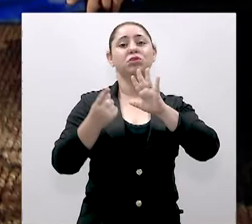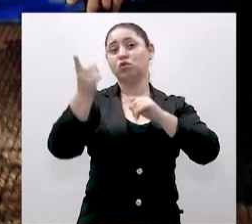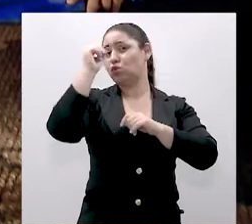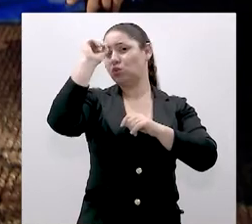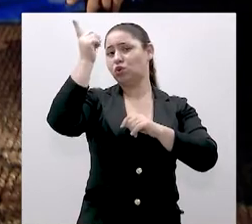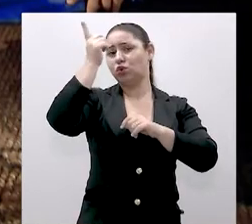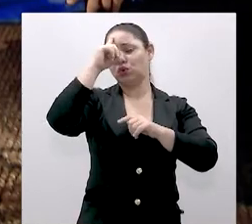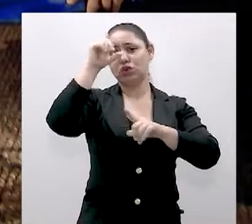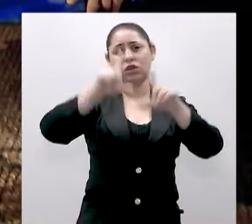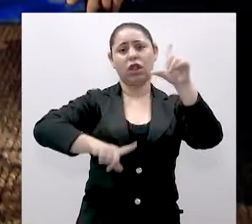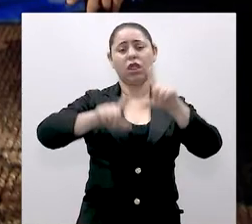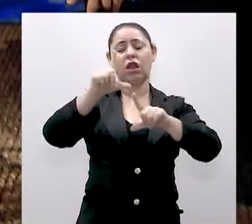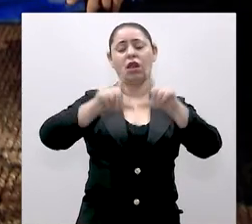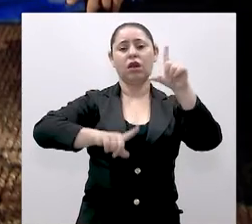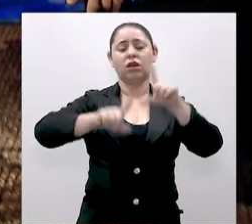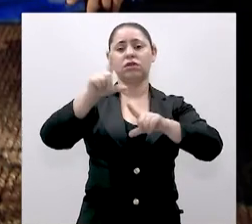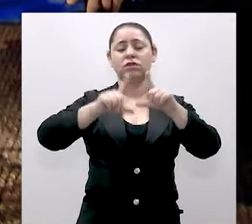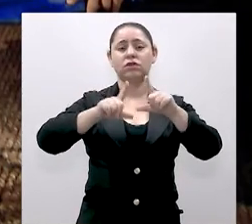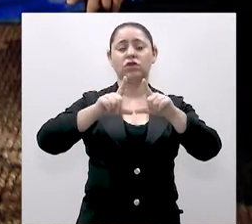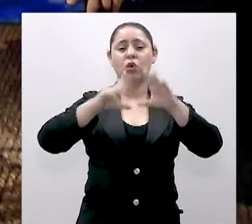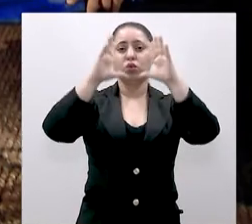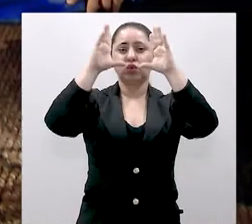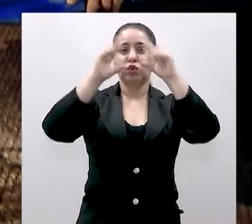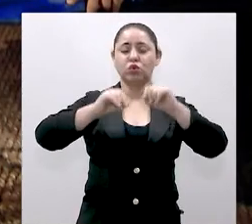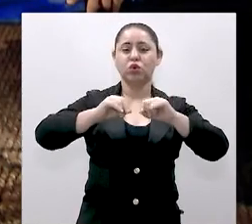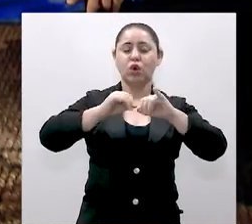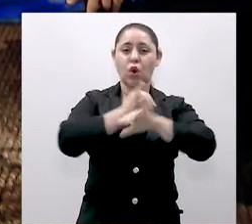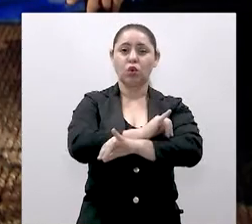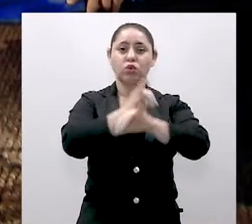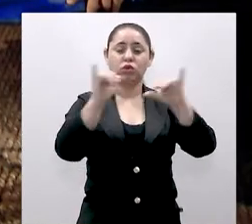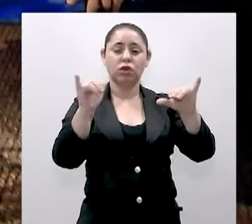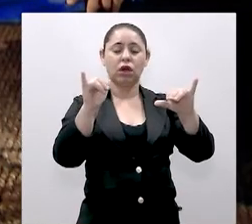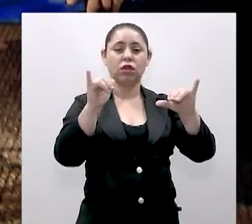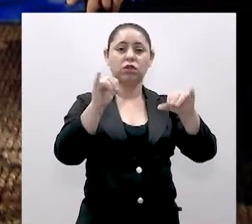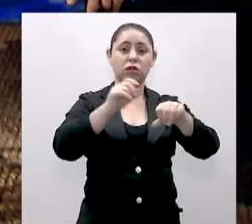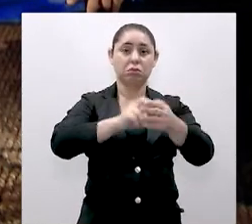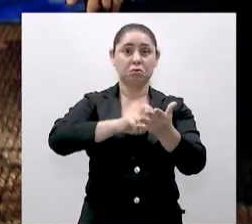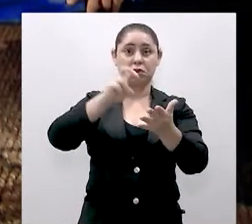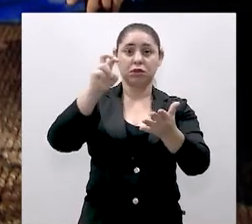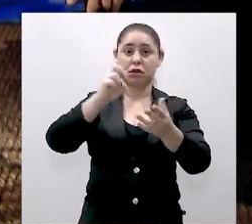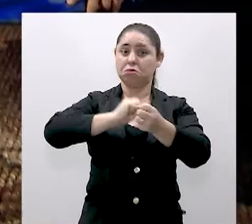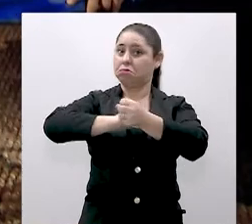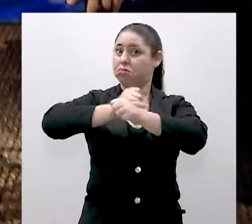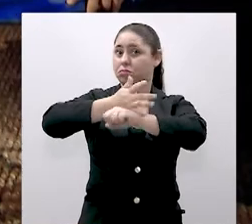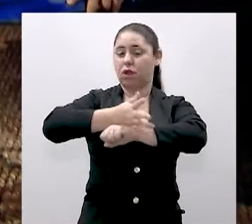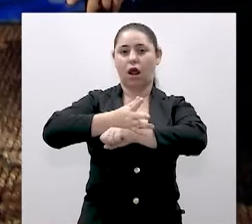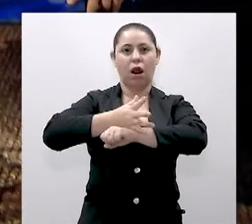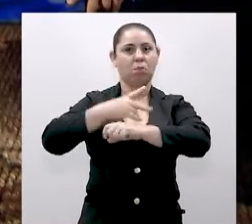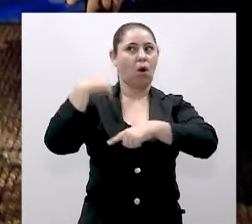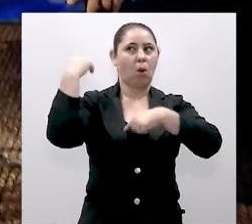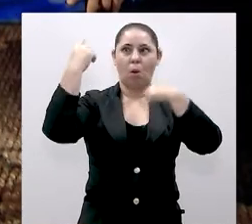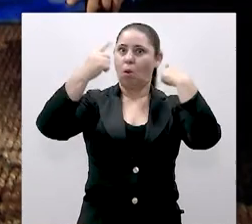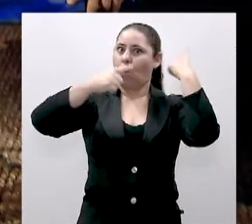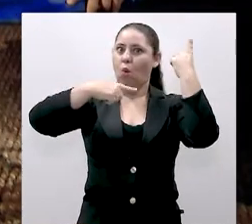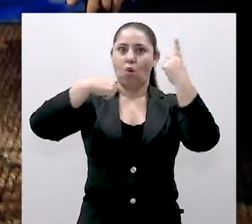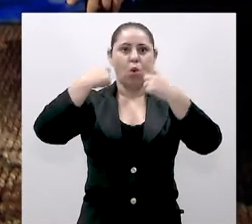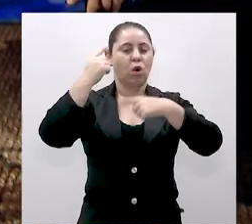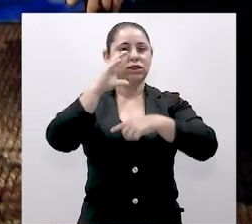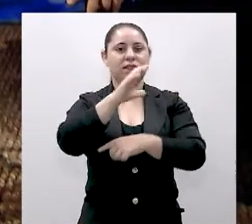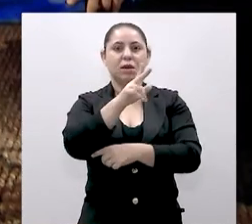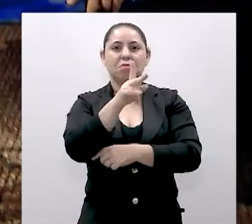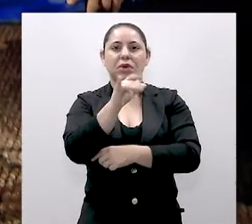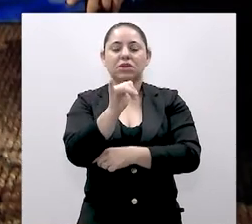era todo dia na televisão de noite no jornal de manhã de madrugada uma doideira foi um negócio assim